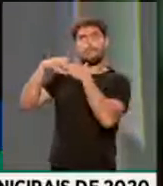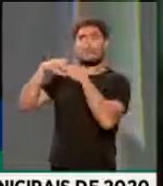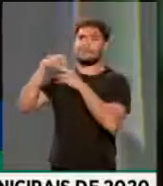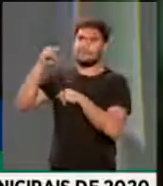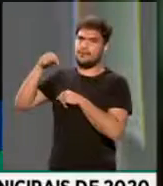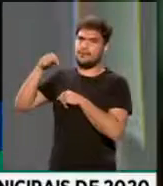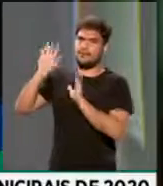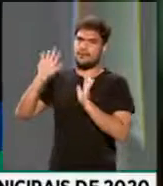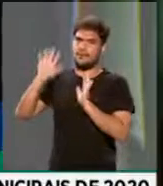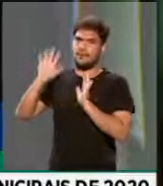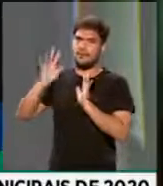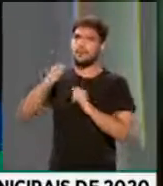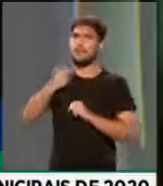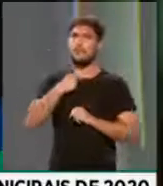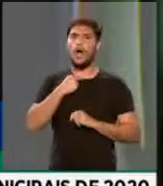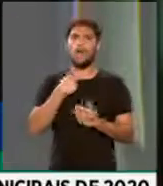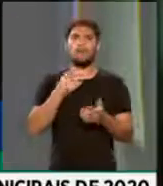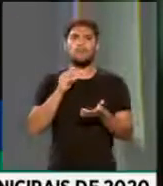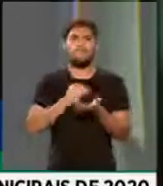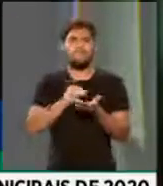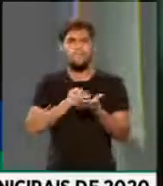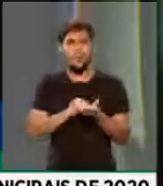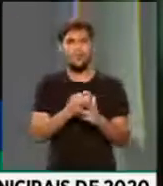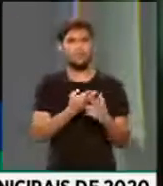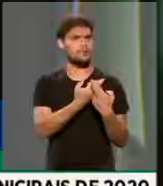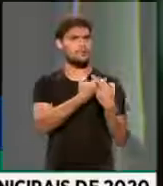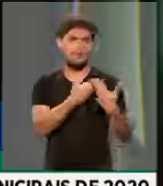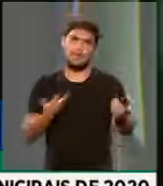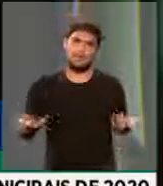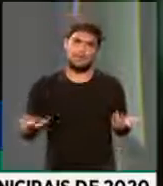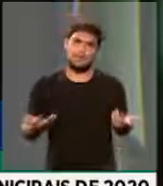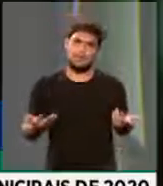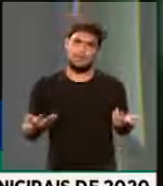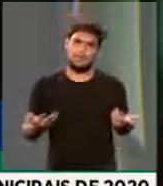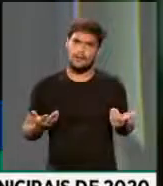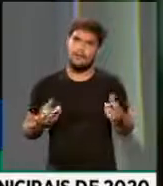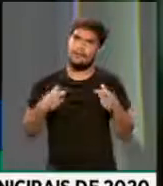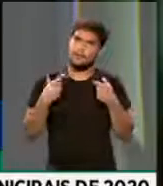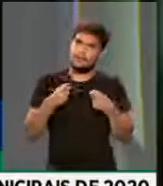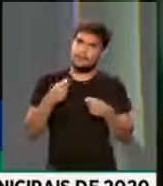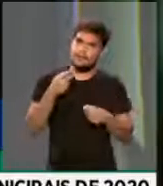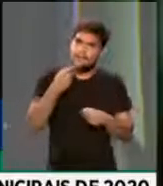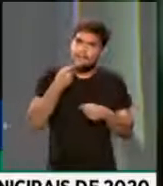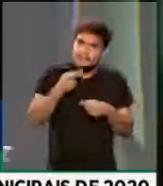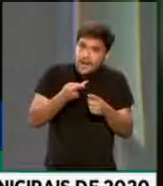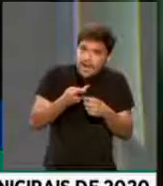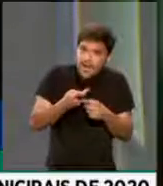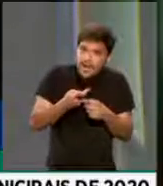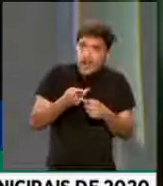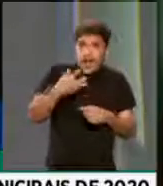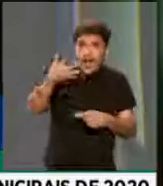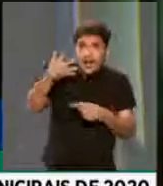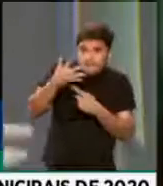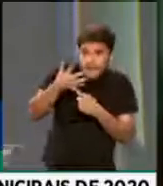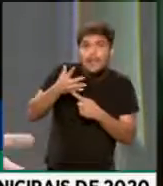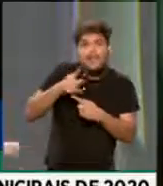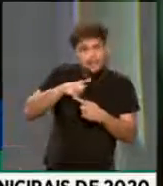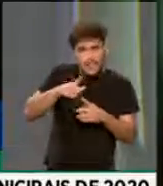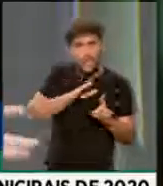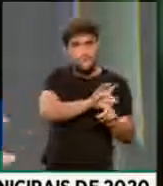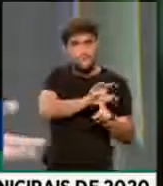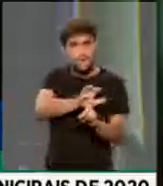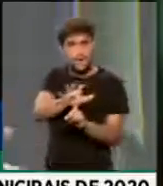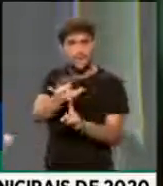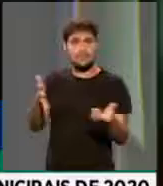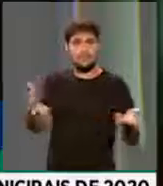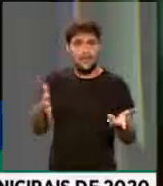um irresponsável. Ele tem que entender que as palavras dele têm consequências, queira ele ou não. Lamentavelmente,